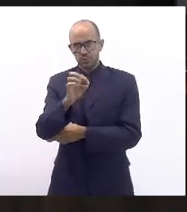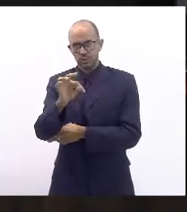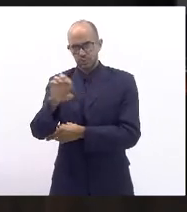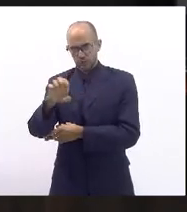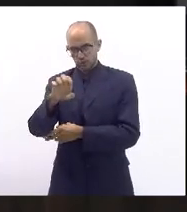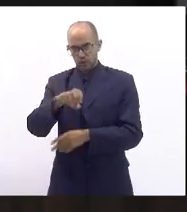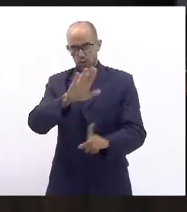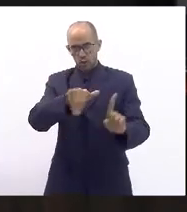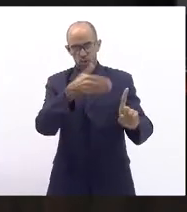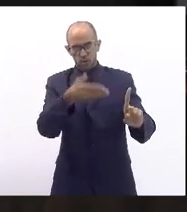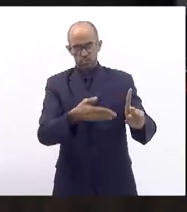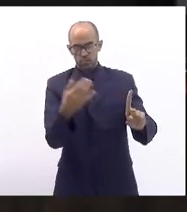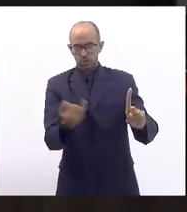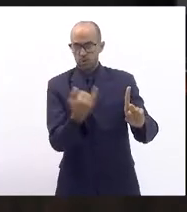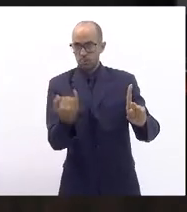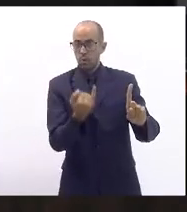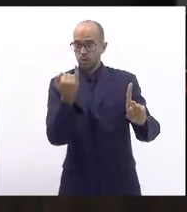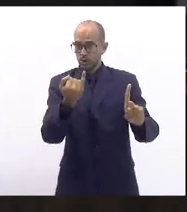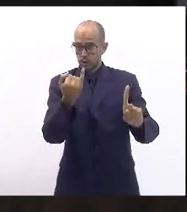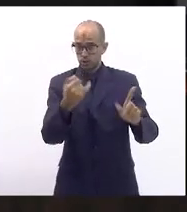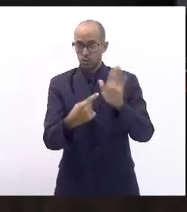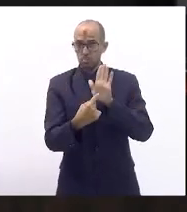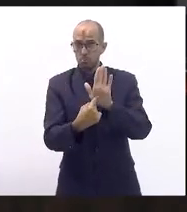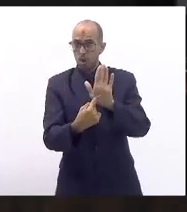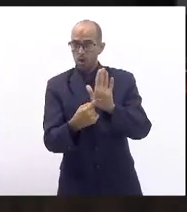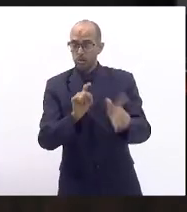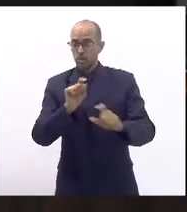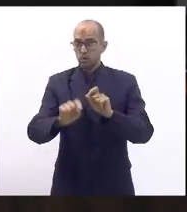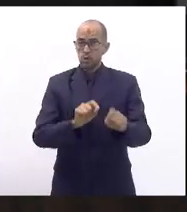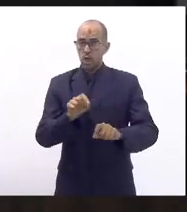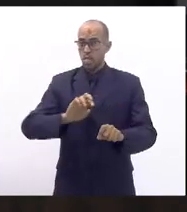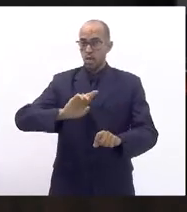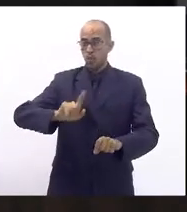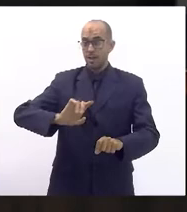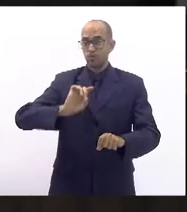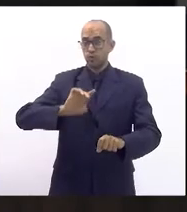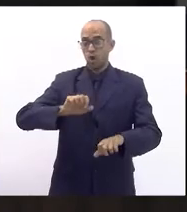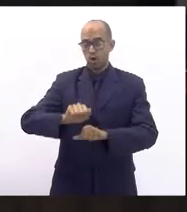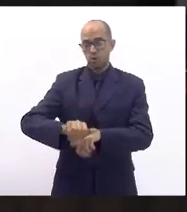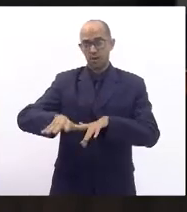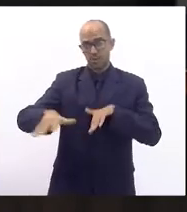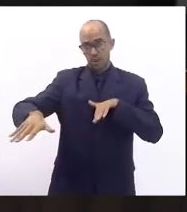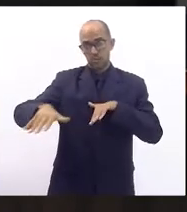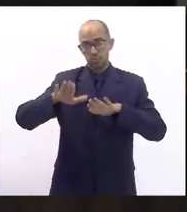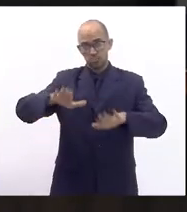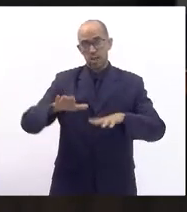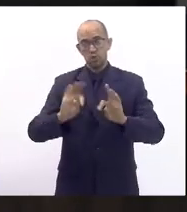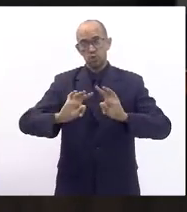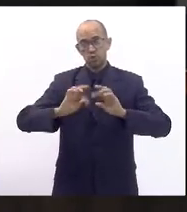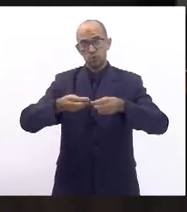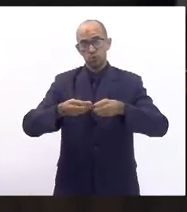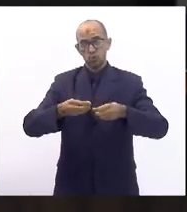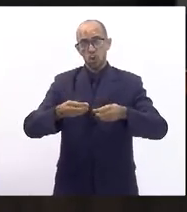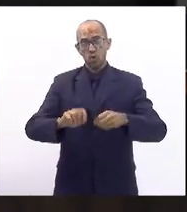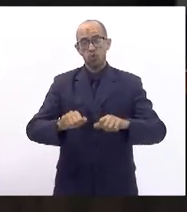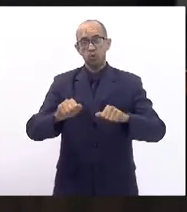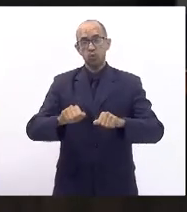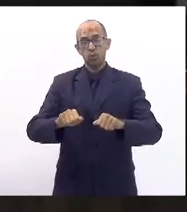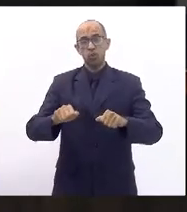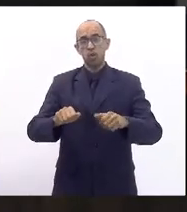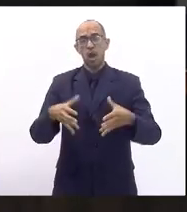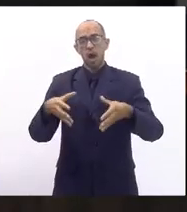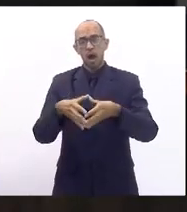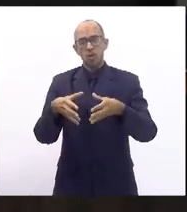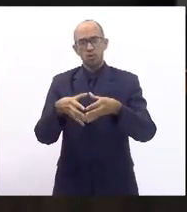fazia necessário que reflete a importância e não apenas do exército mas das Forças Armadas como um todo o Comando